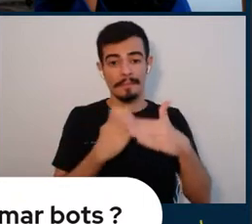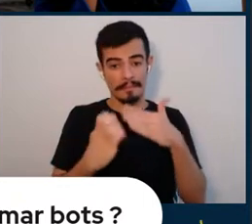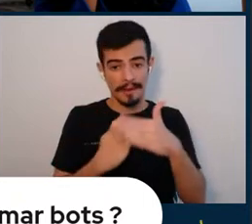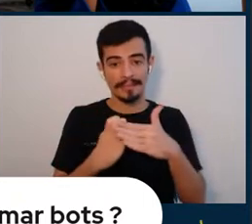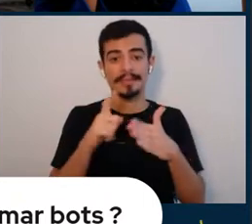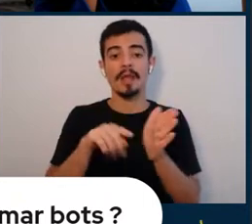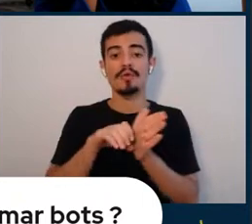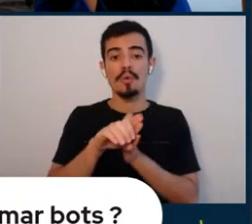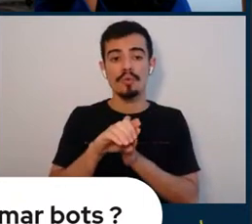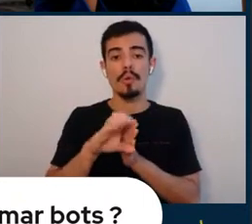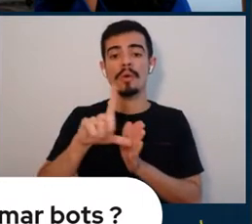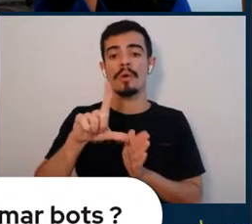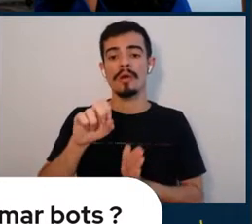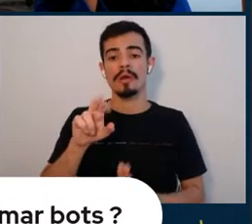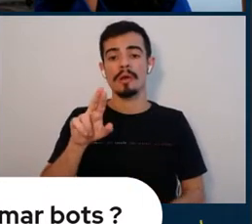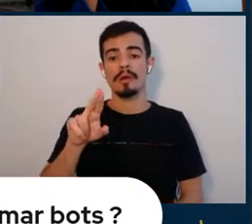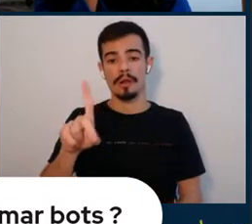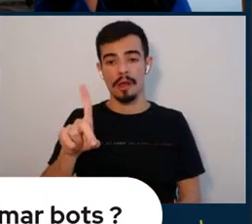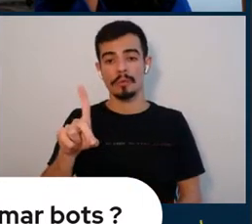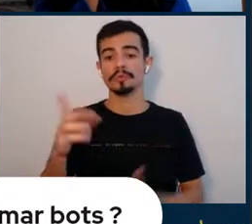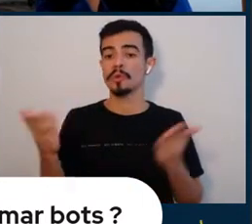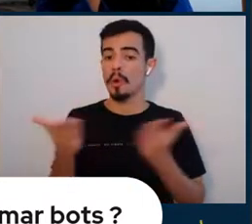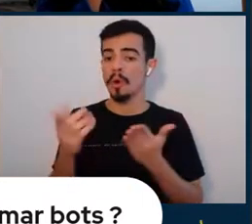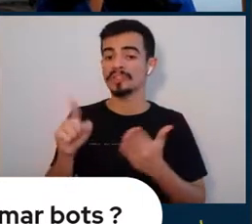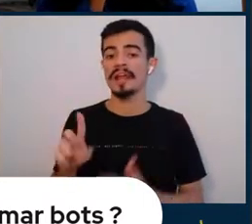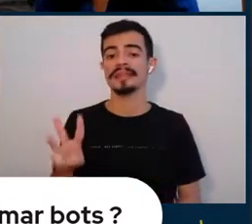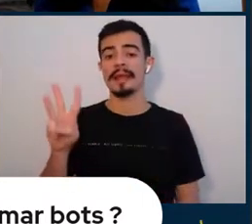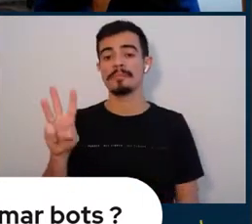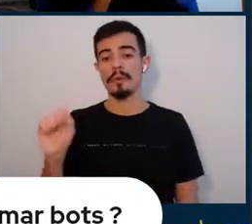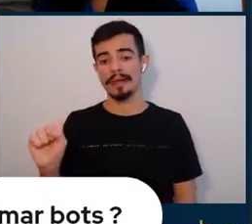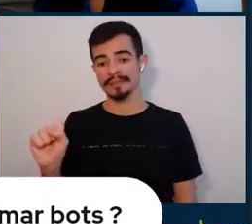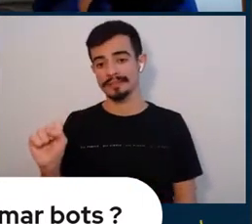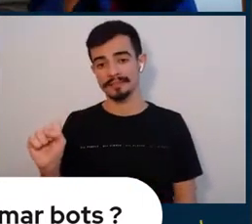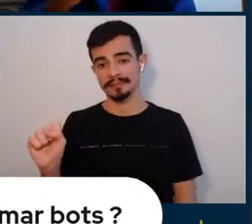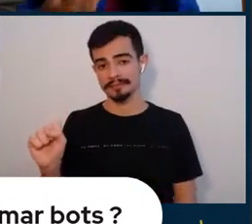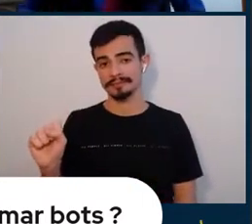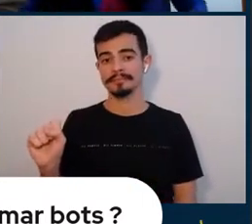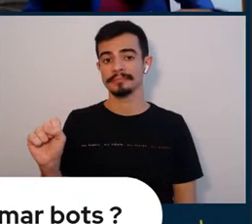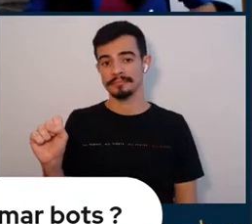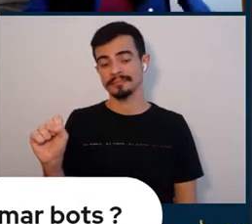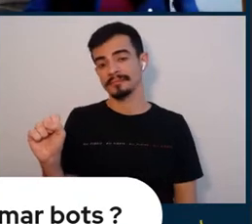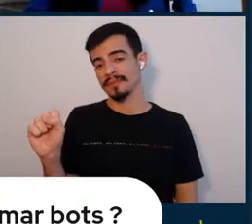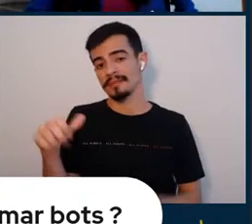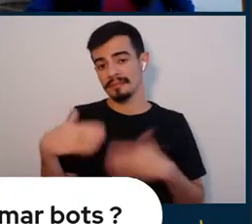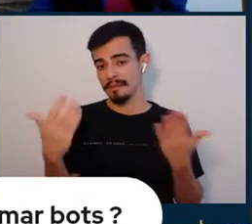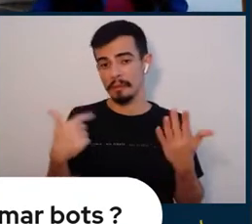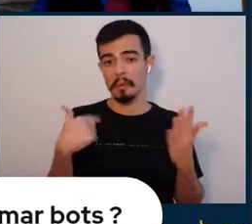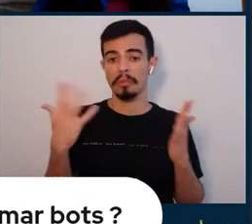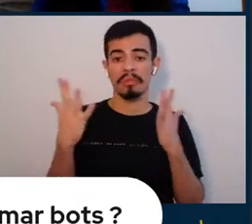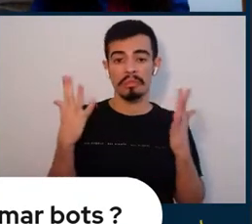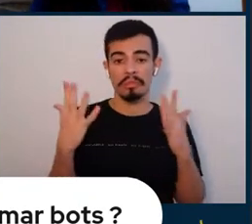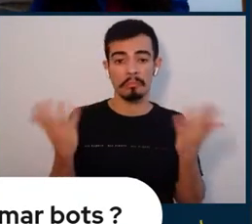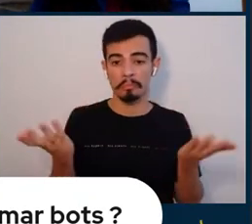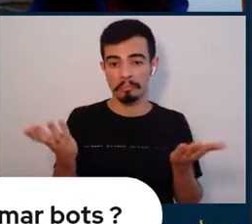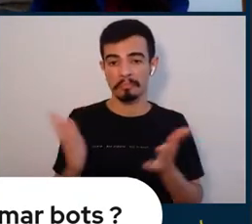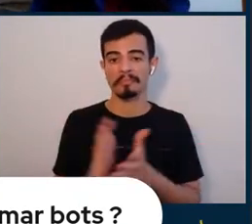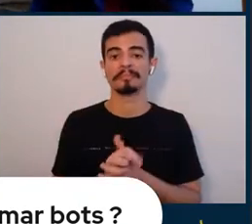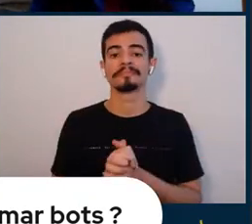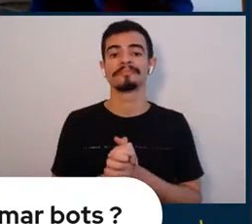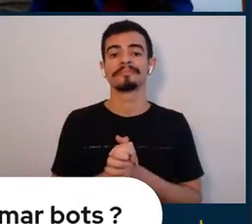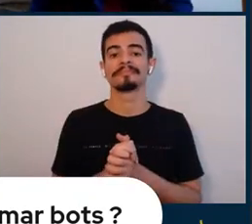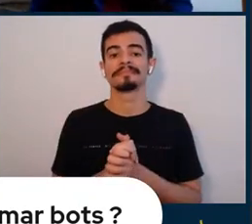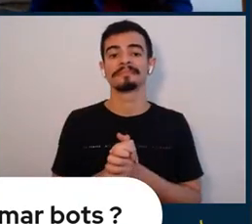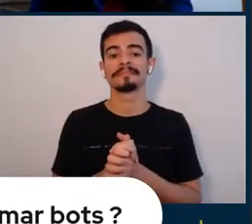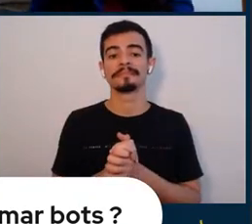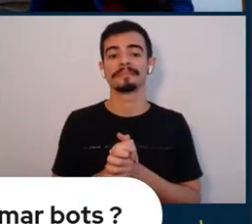a AWS. Então, fiquei bem perdido em relação a tudo isso. Precisa